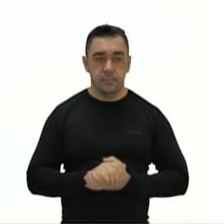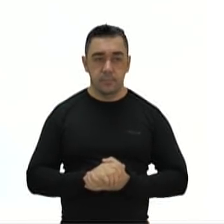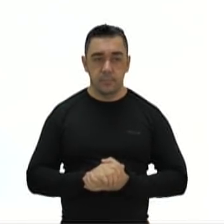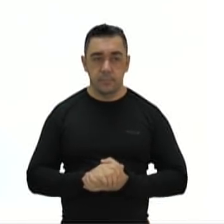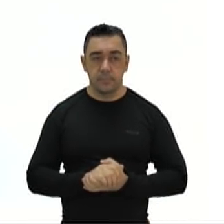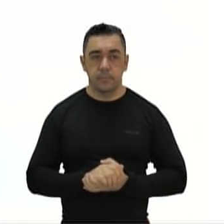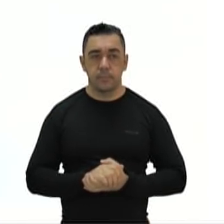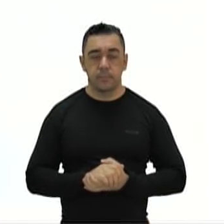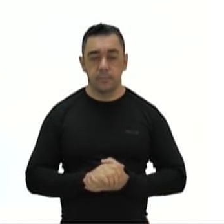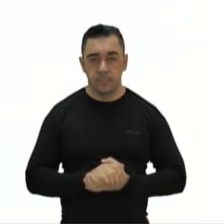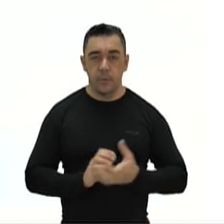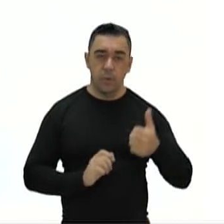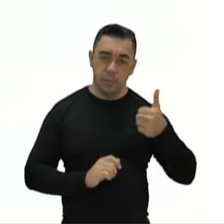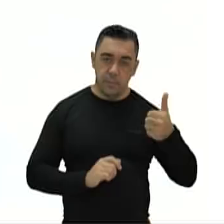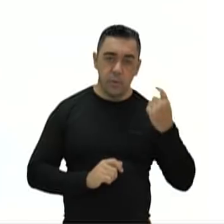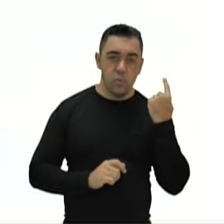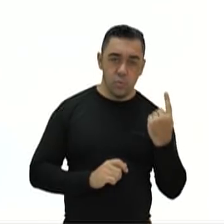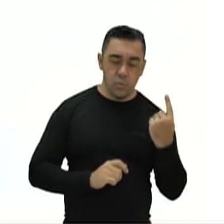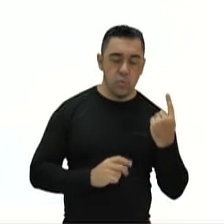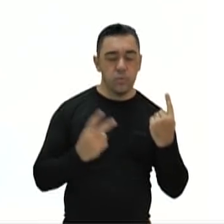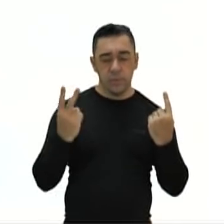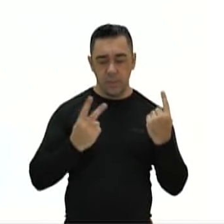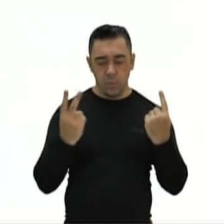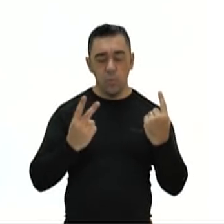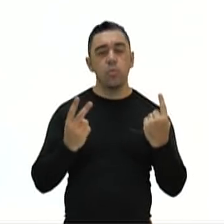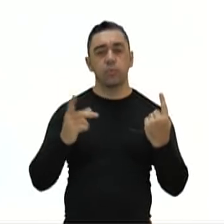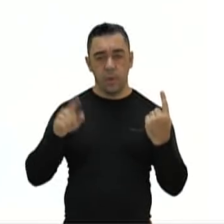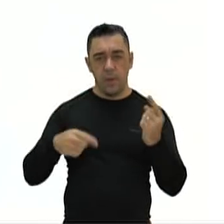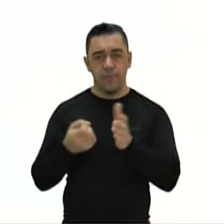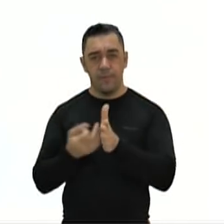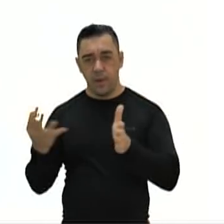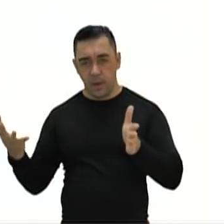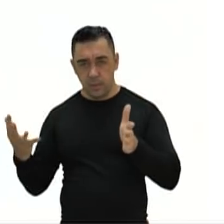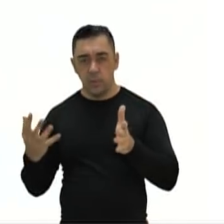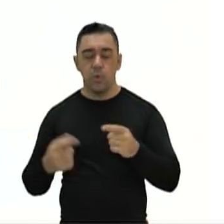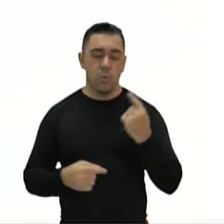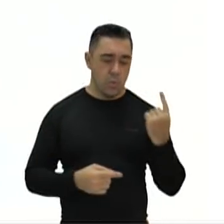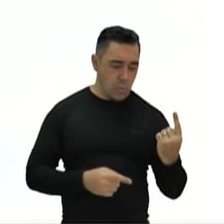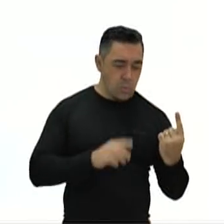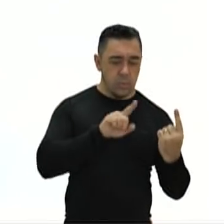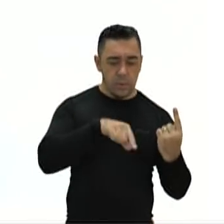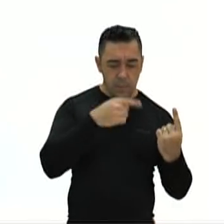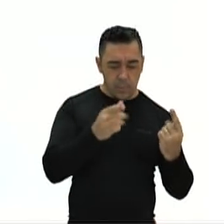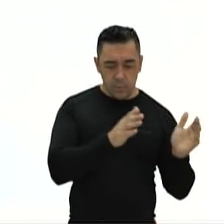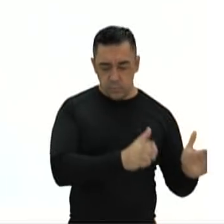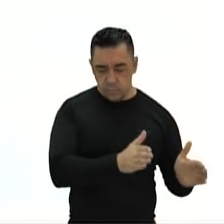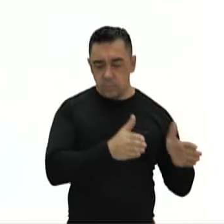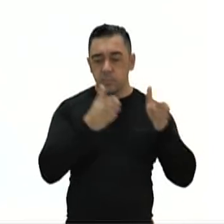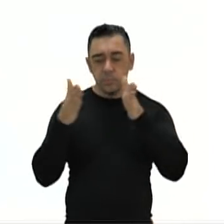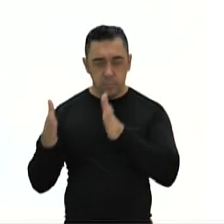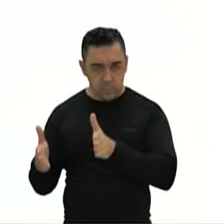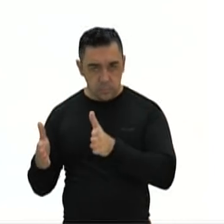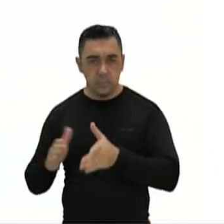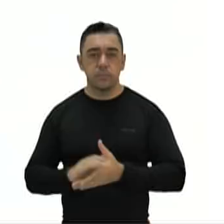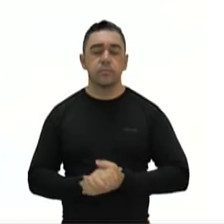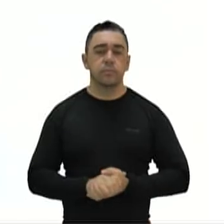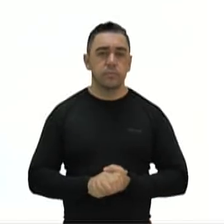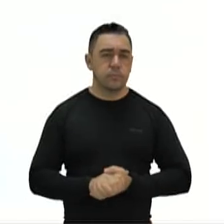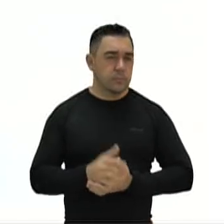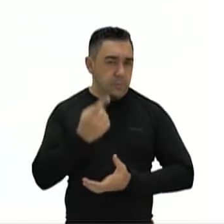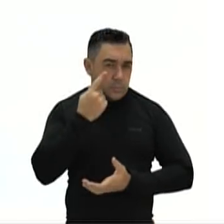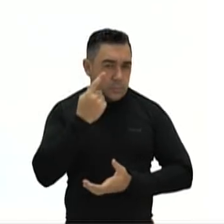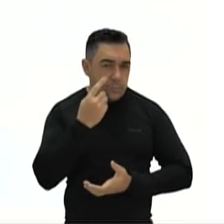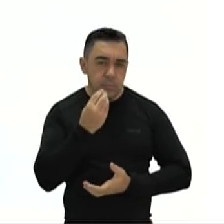vai representar o pluricelular. Respectivamente significa um depois do outro, então primeiro o uni, depois o pluri. Vamos